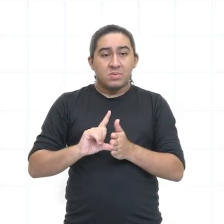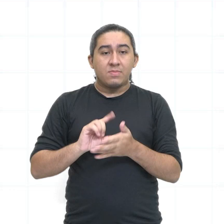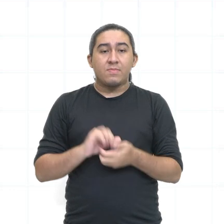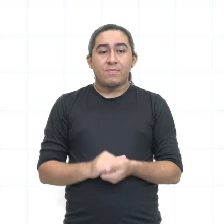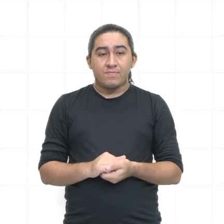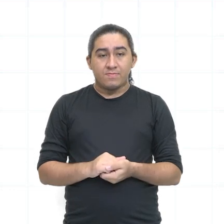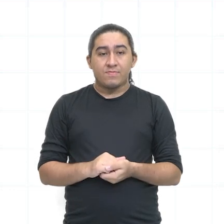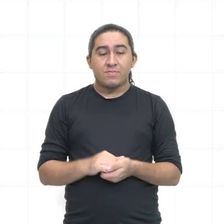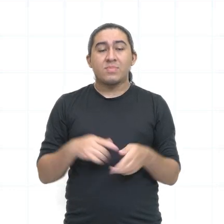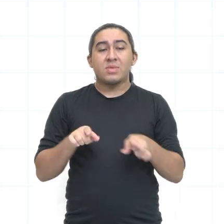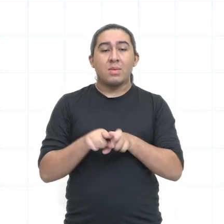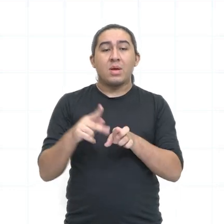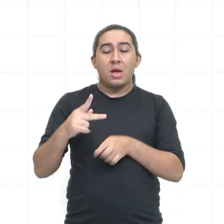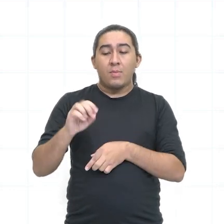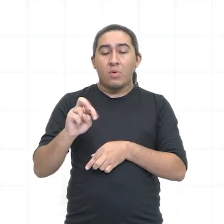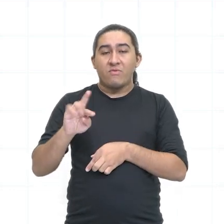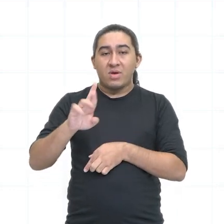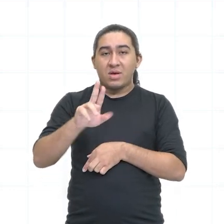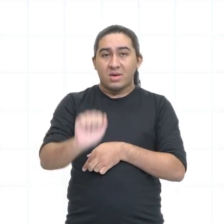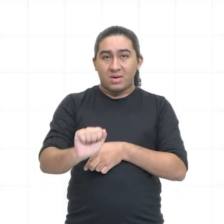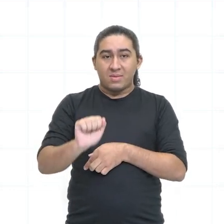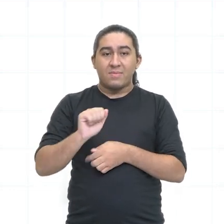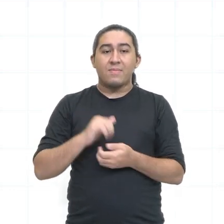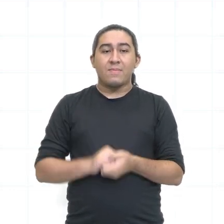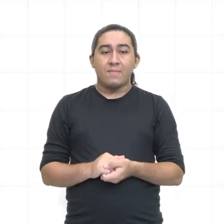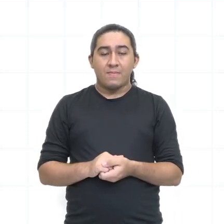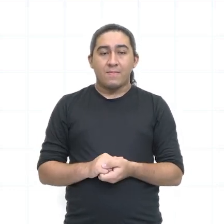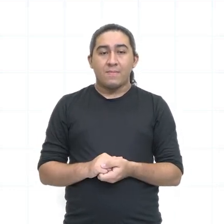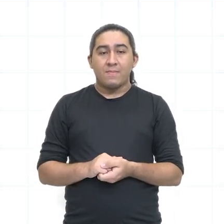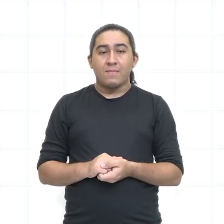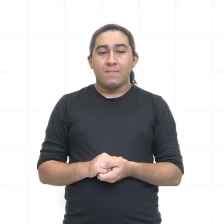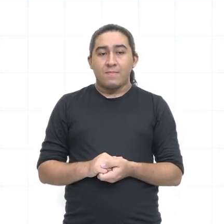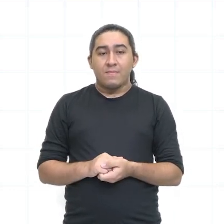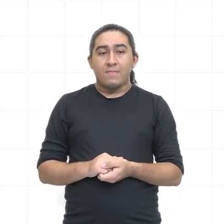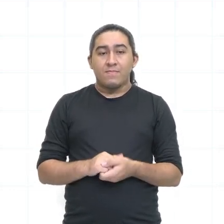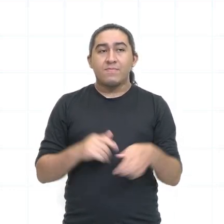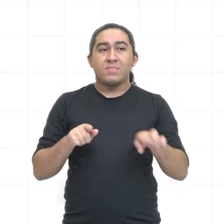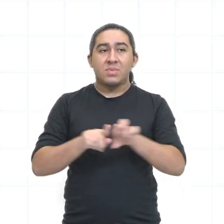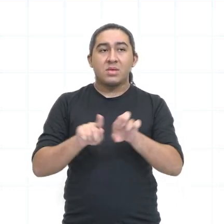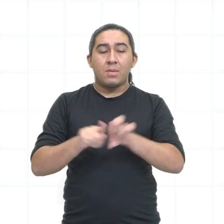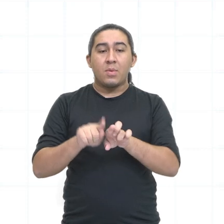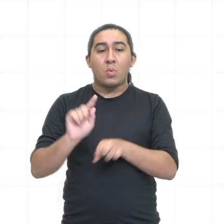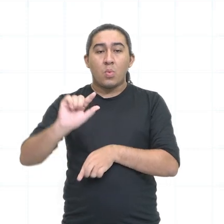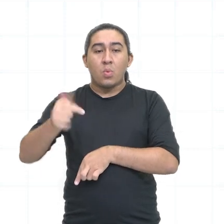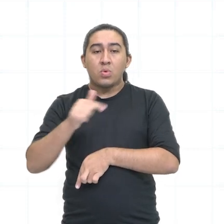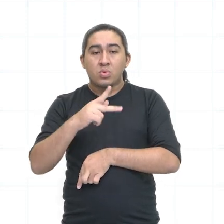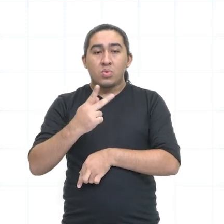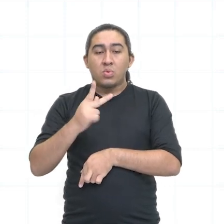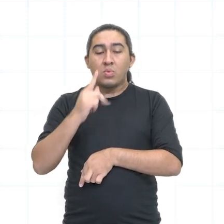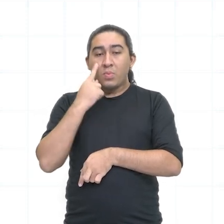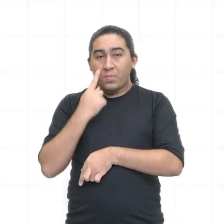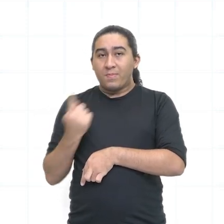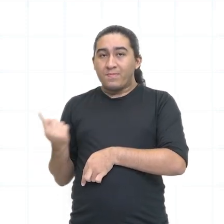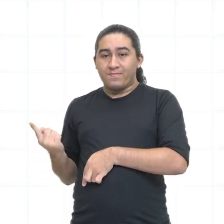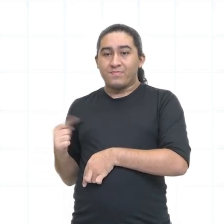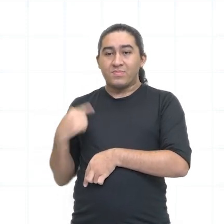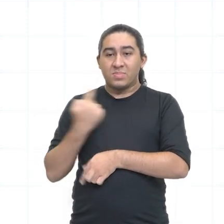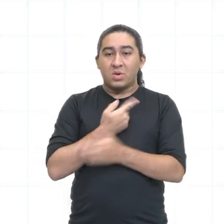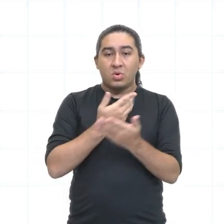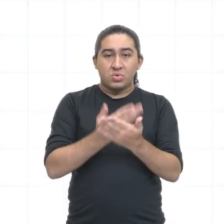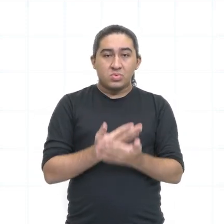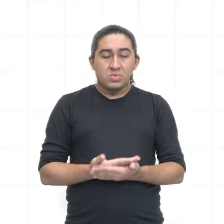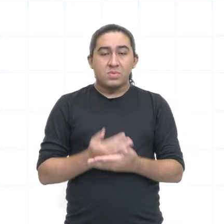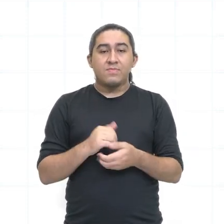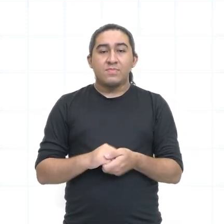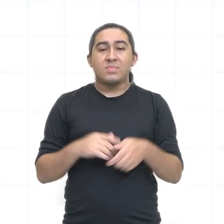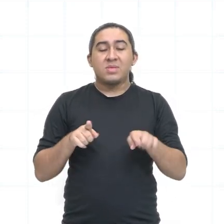anteriores. Temos a arte povera, que a gente vai ver com mais detalhes nessa aula. O hiperrealismo também, que nós vamos estudar nesta aula.